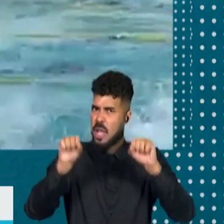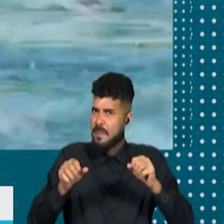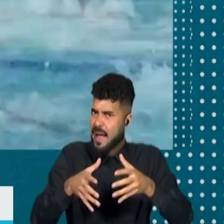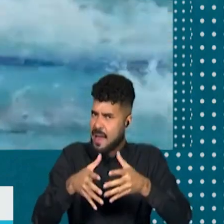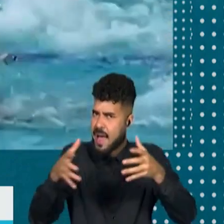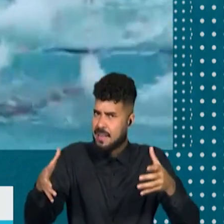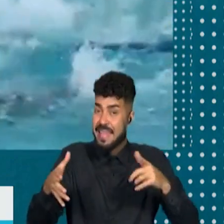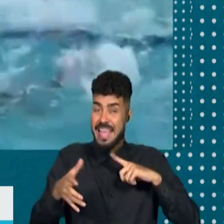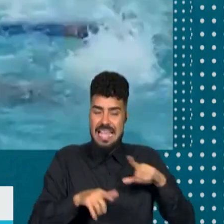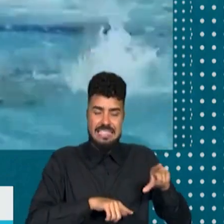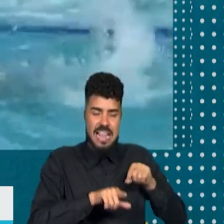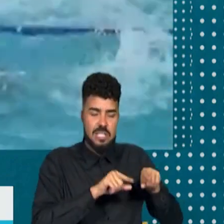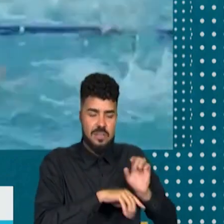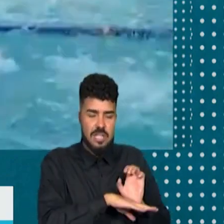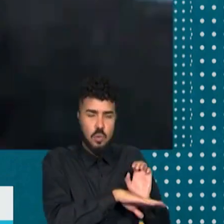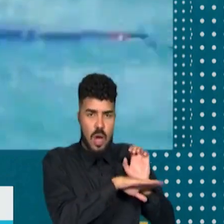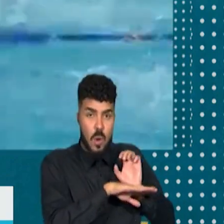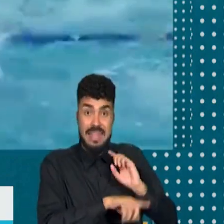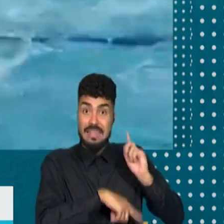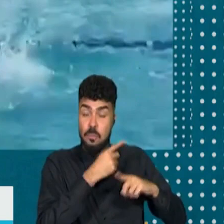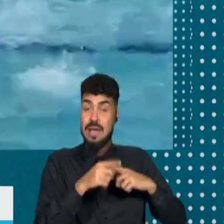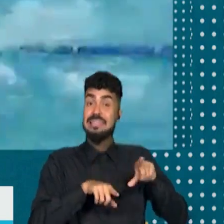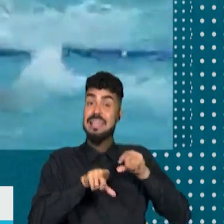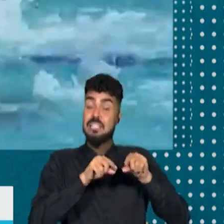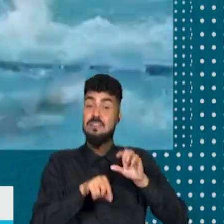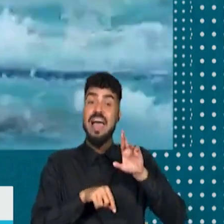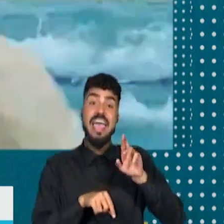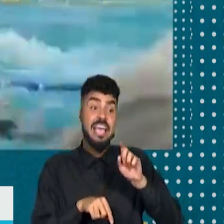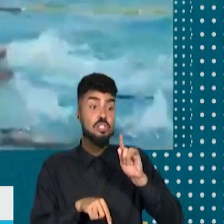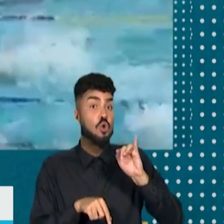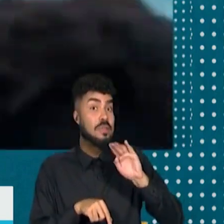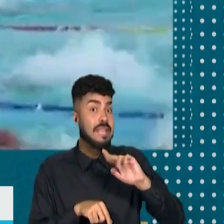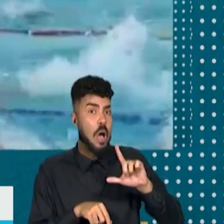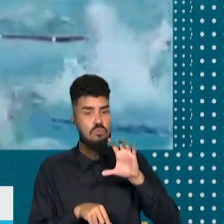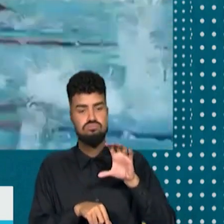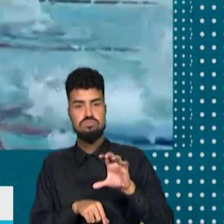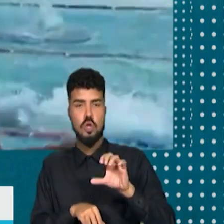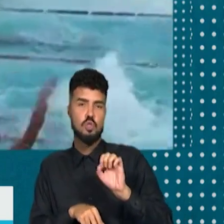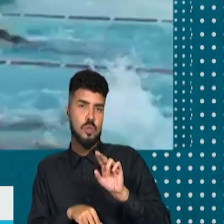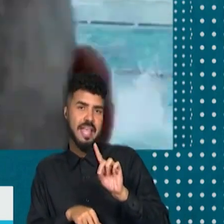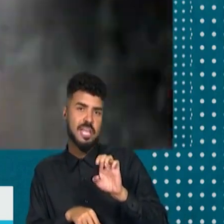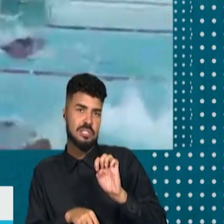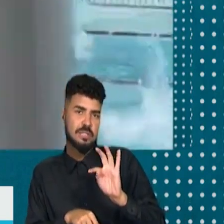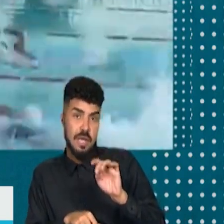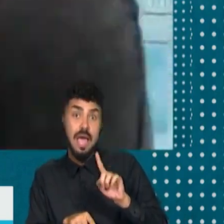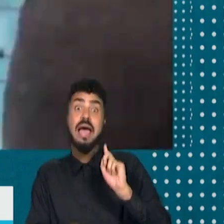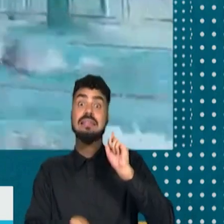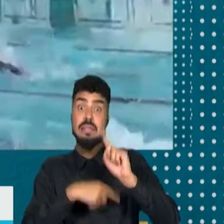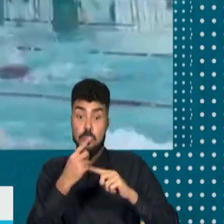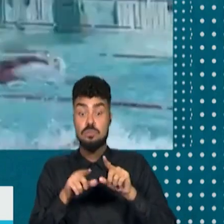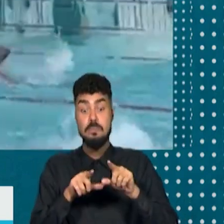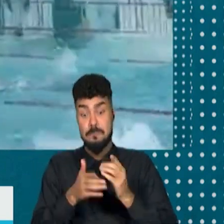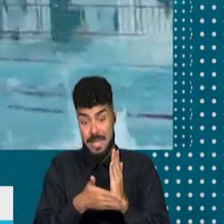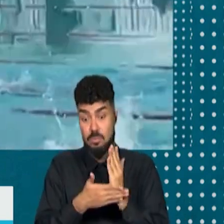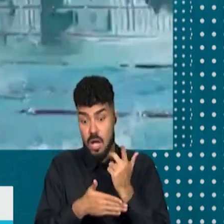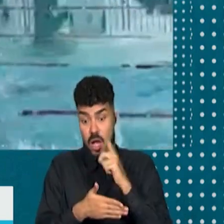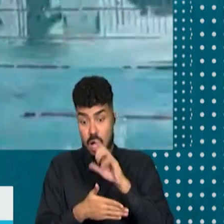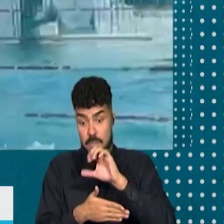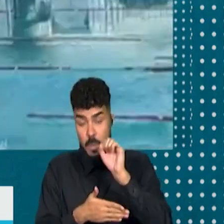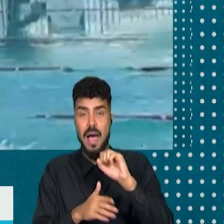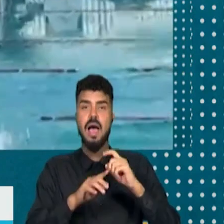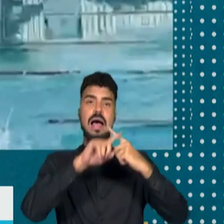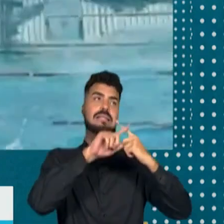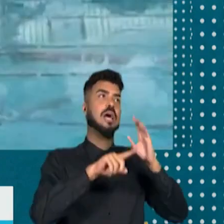estaduais para chegar nas seletivas regionais, para a partir daí chegar então na Paralimpíada Nacional, Escolar Nacional, que